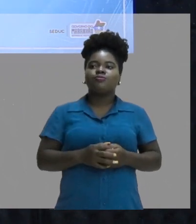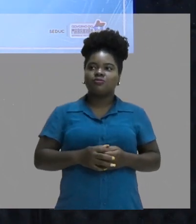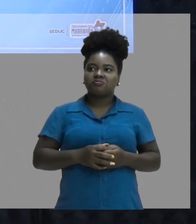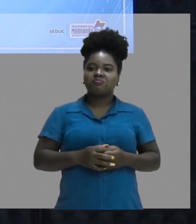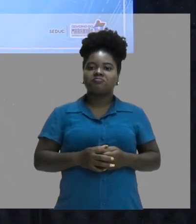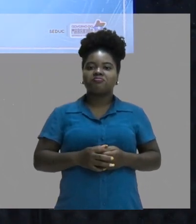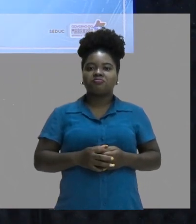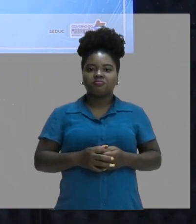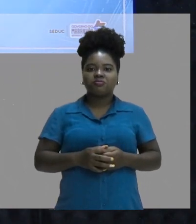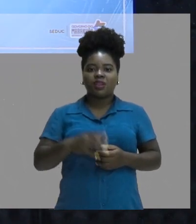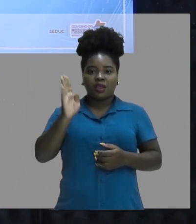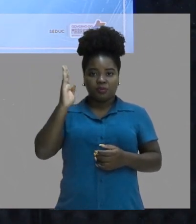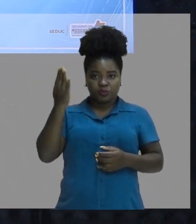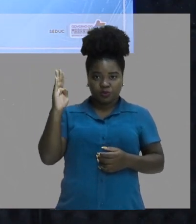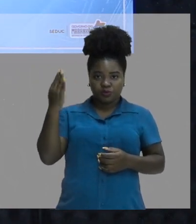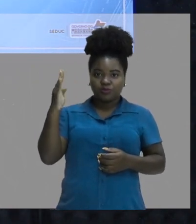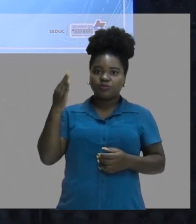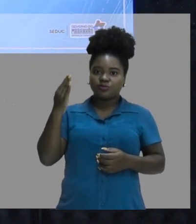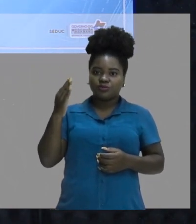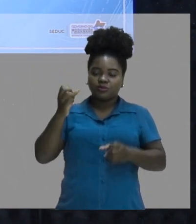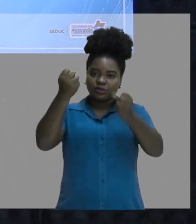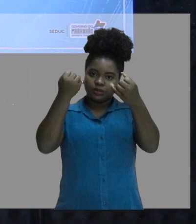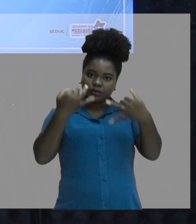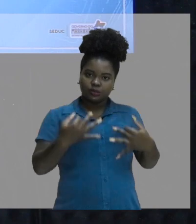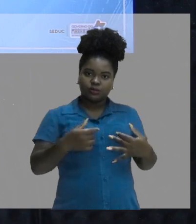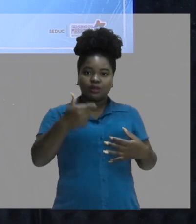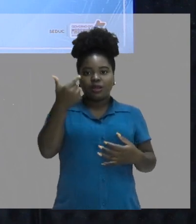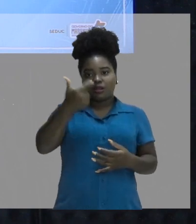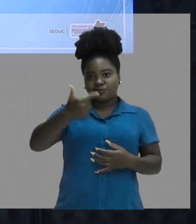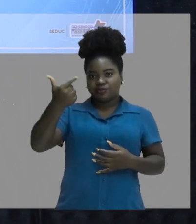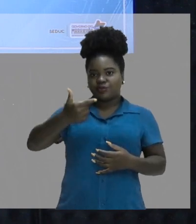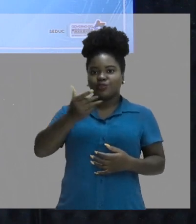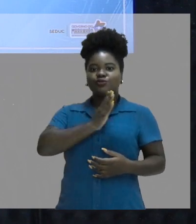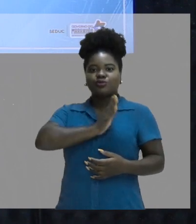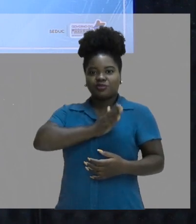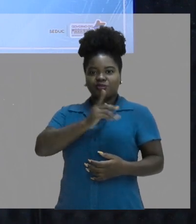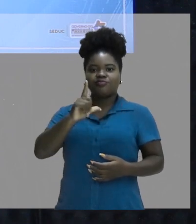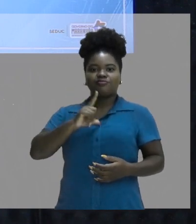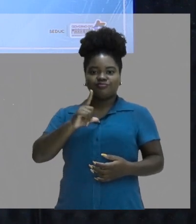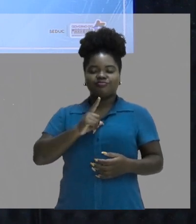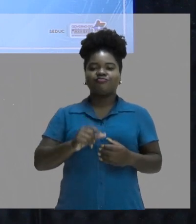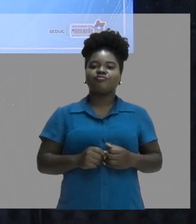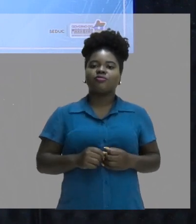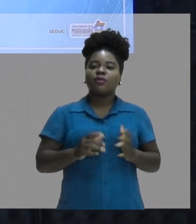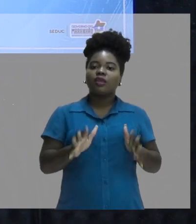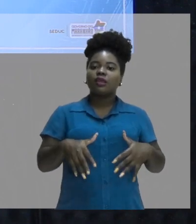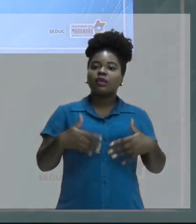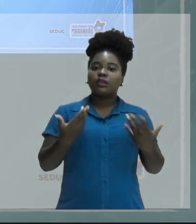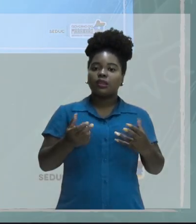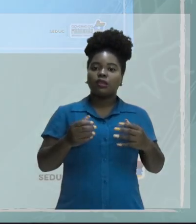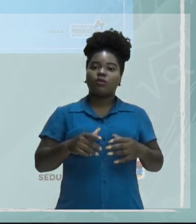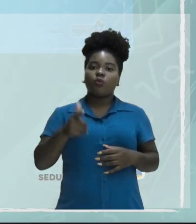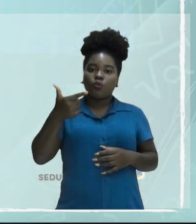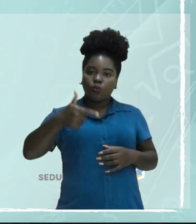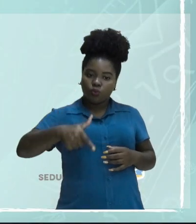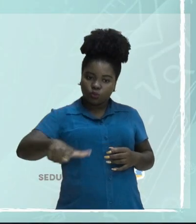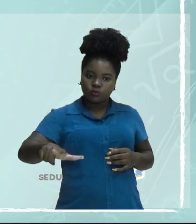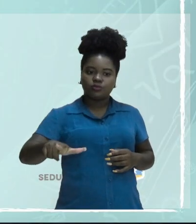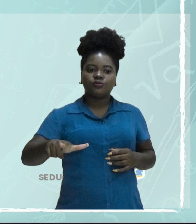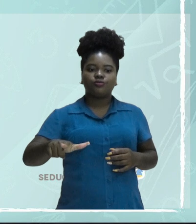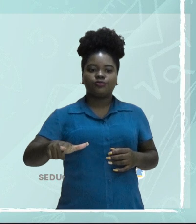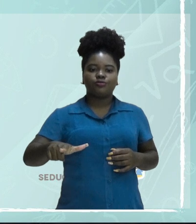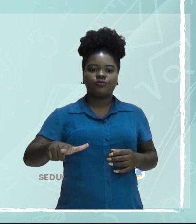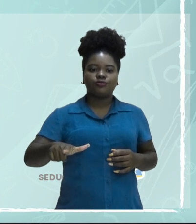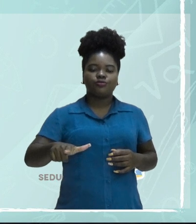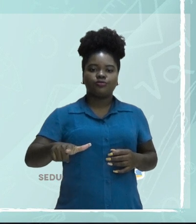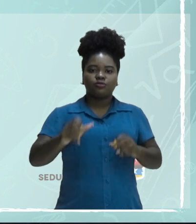coração que nós temos, que é o gastrocnêmio, o músculo da nossa panturrilha. Então, a estrutura do músculo ela se divide em